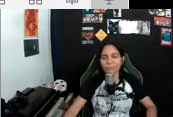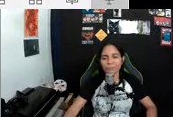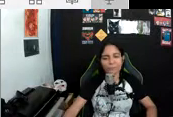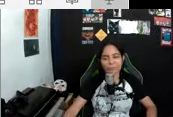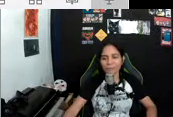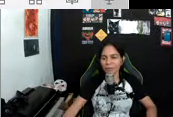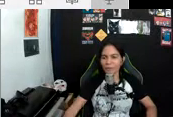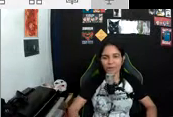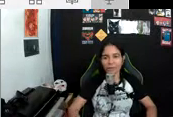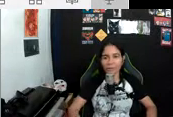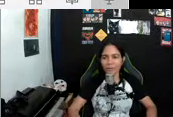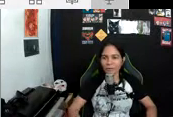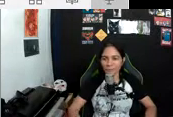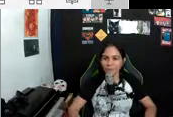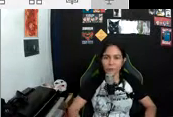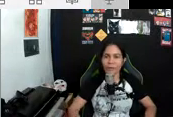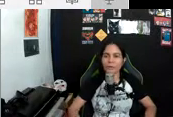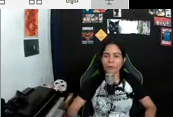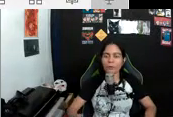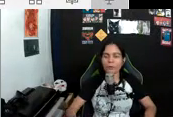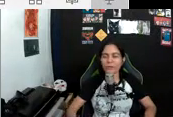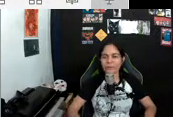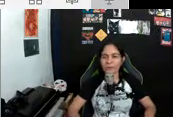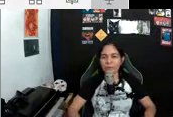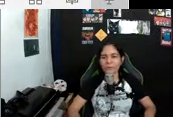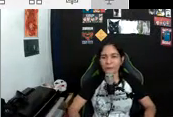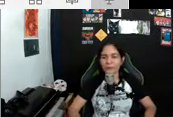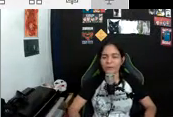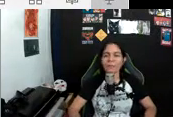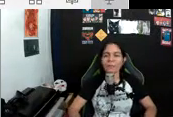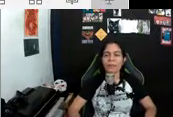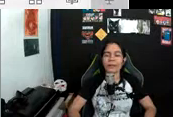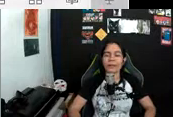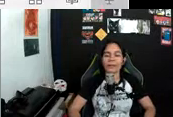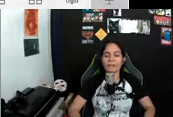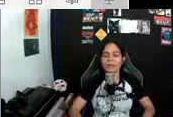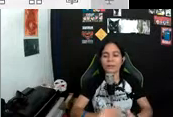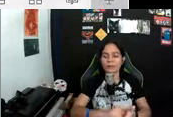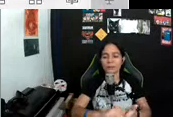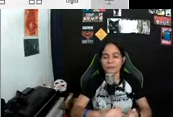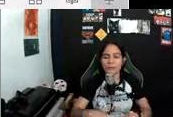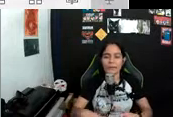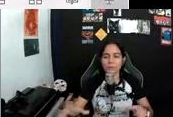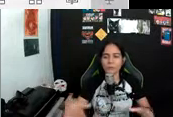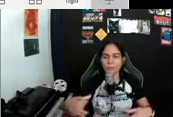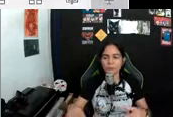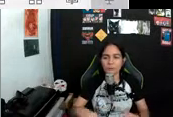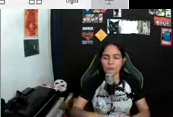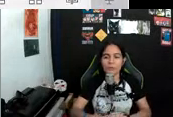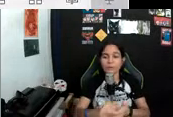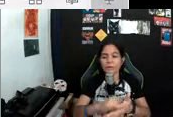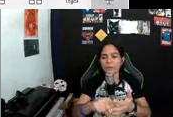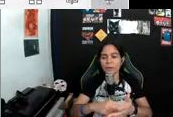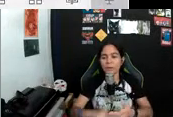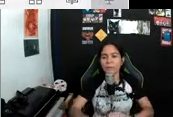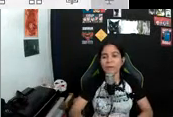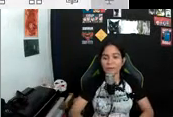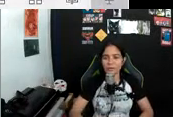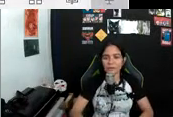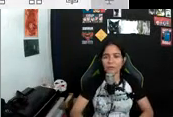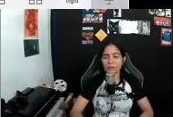e falsifica na maior. Ou então pede atestado falso. Fulano, tá ali no plantão junto,